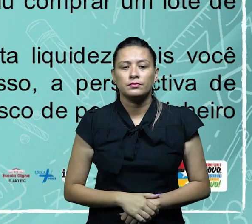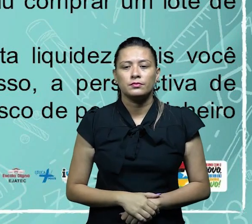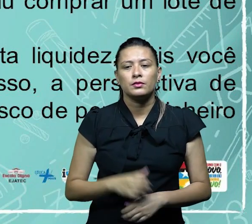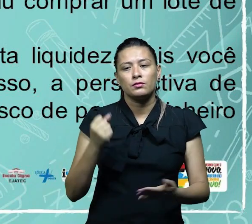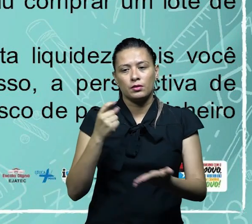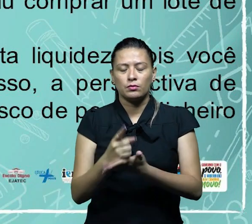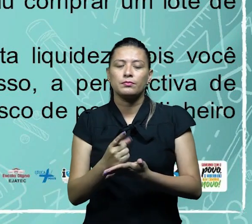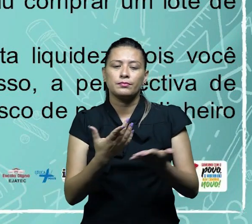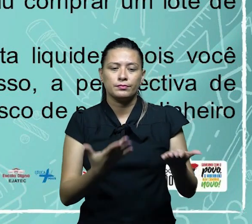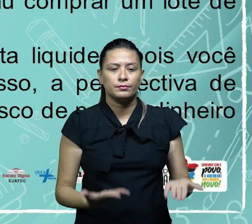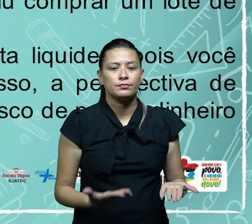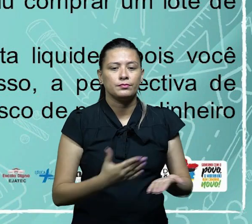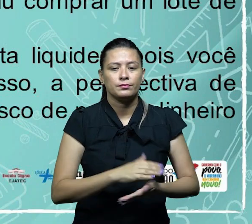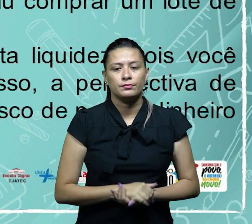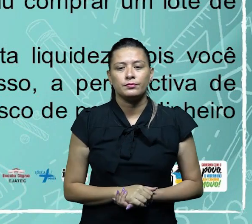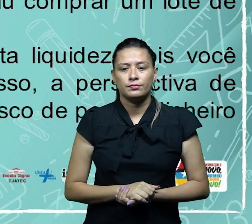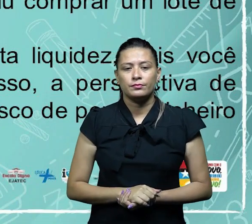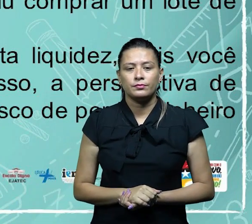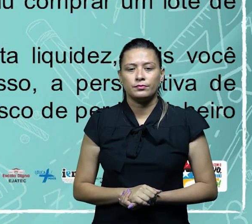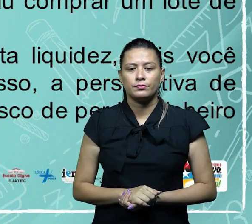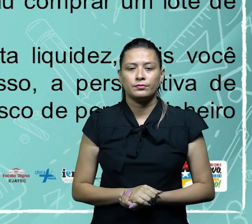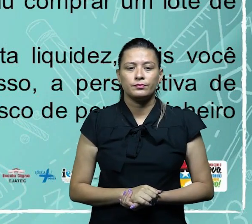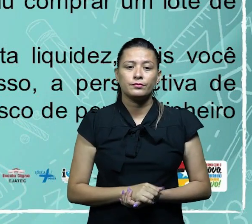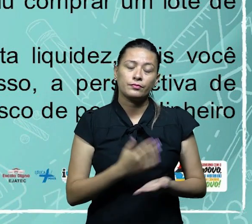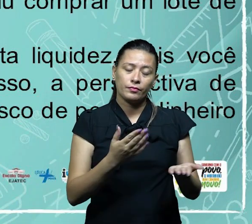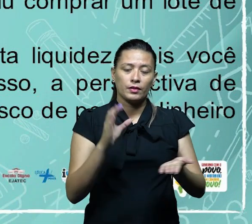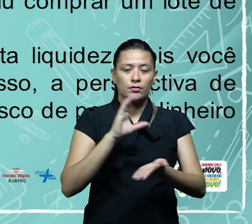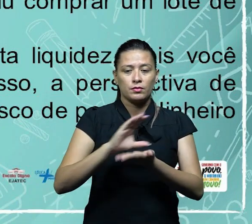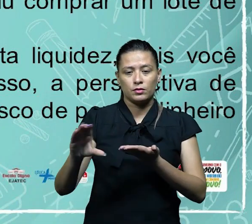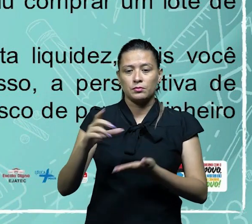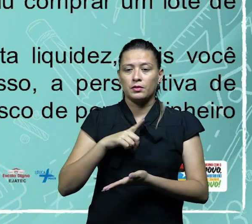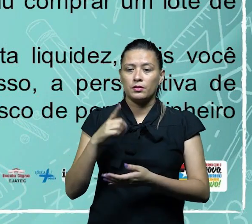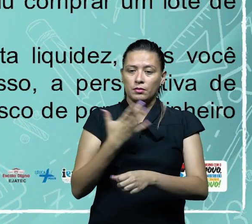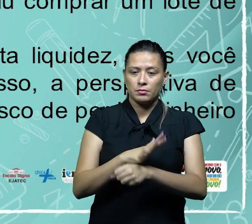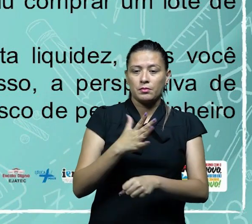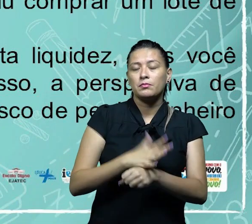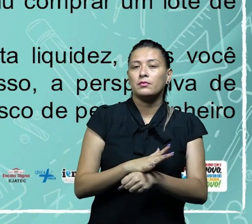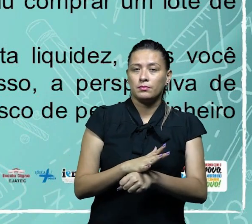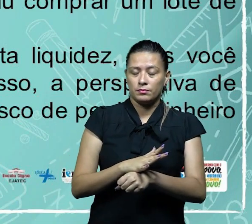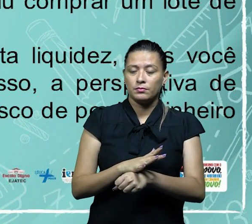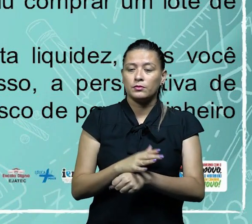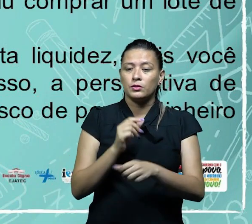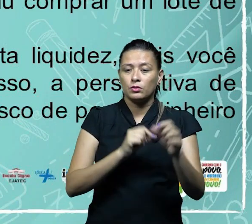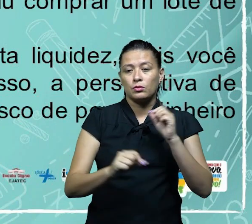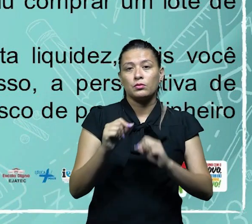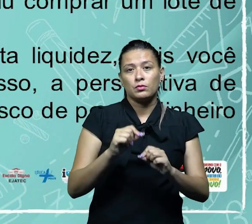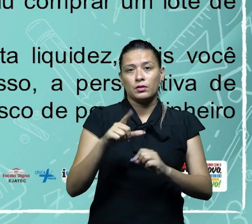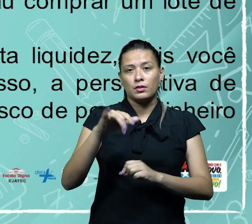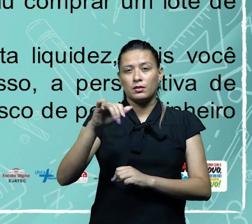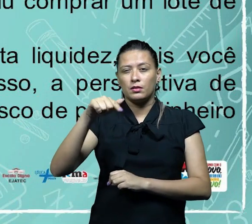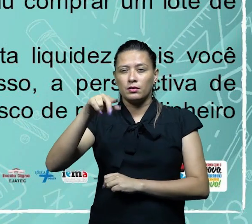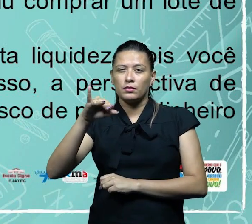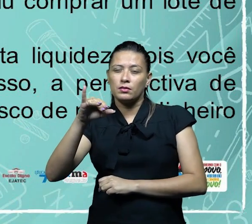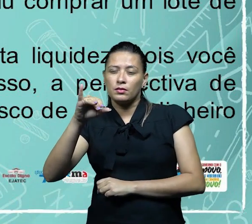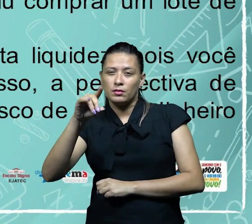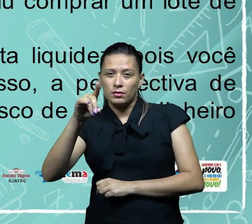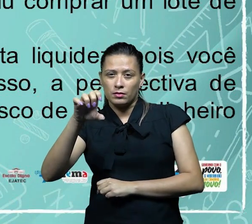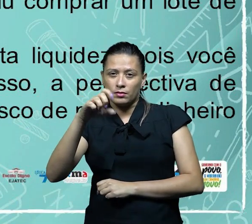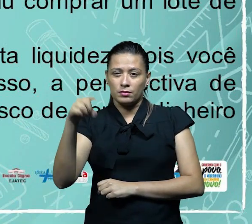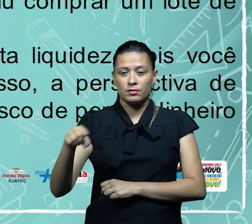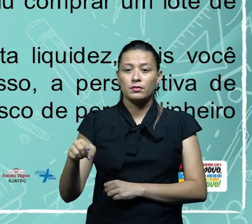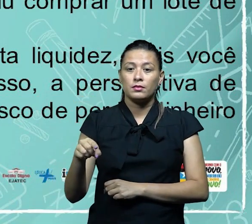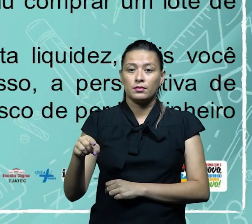instantaneamente à medida do meu desejo, certinho? Pois você pode vendê-las a qualquer momento, certo? Além disso, a perspectiva de